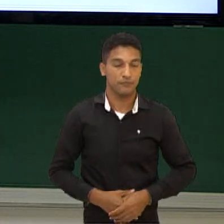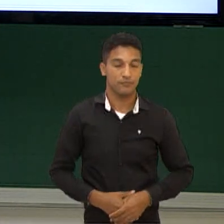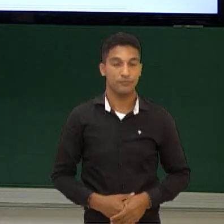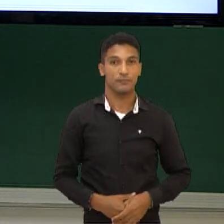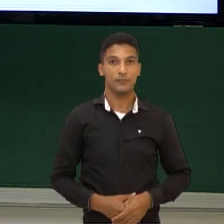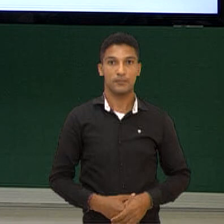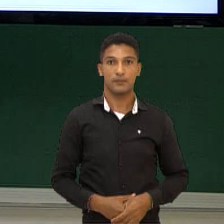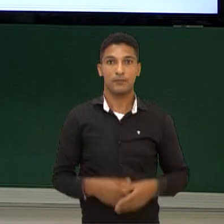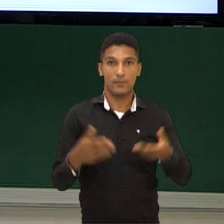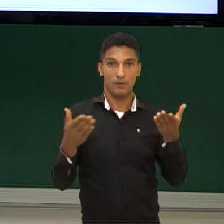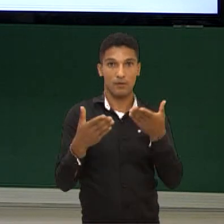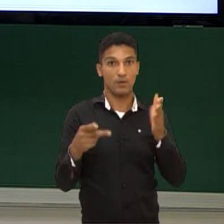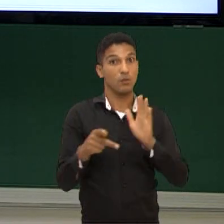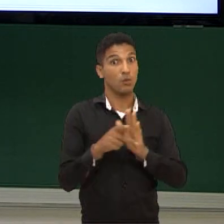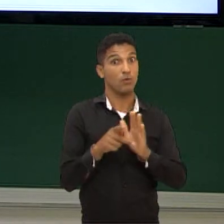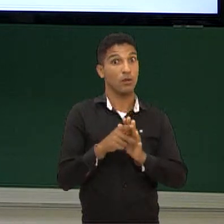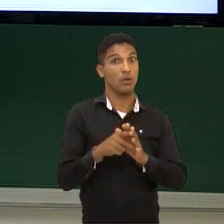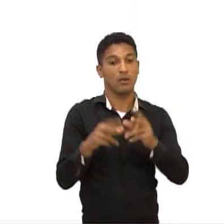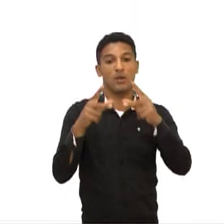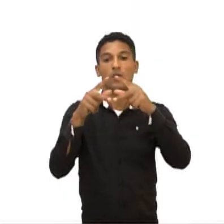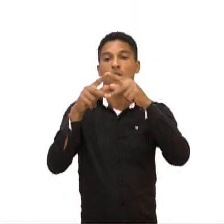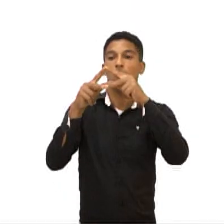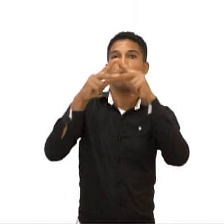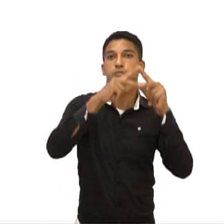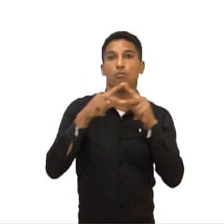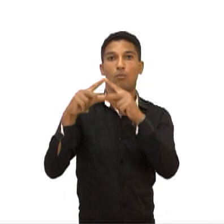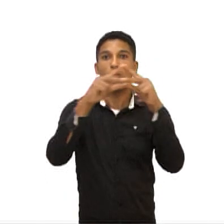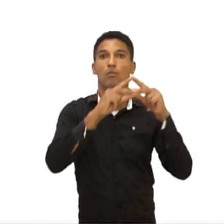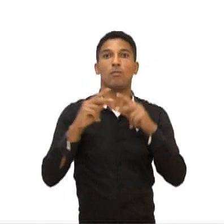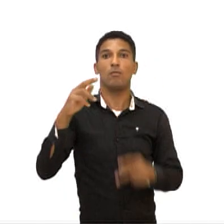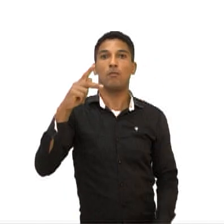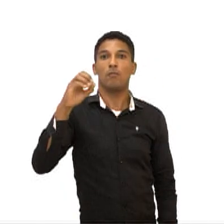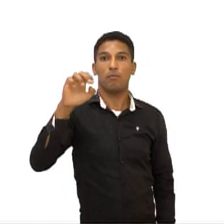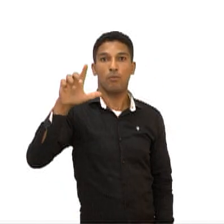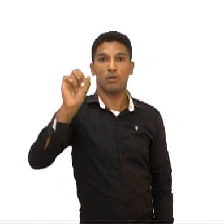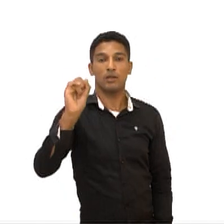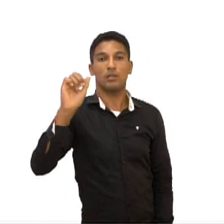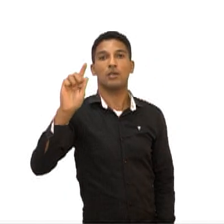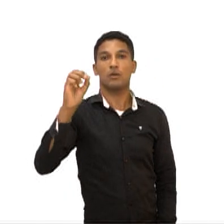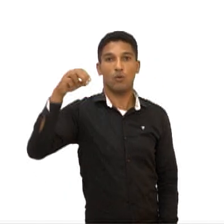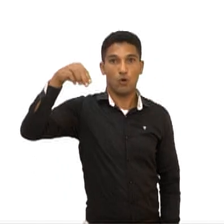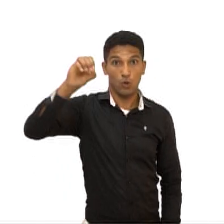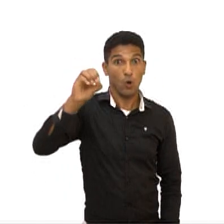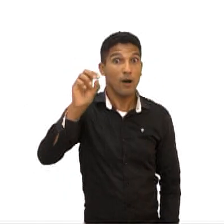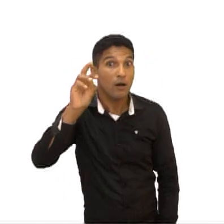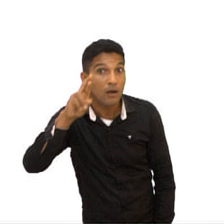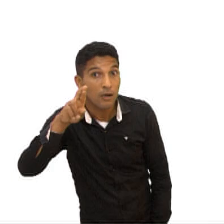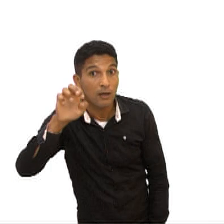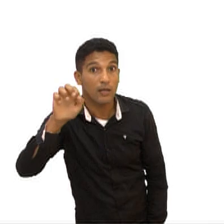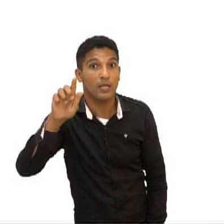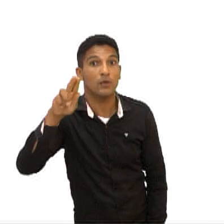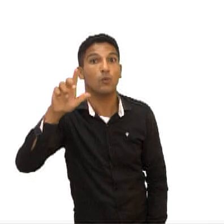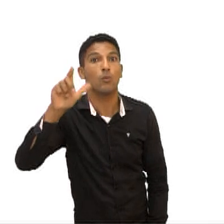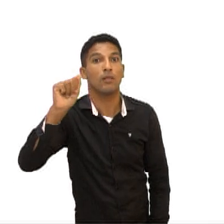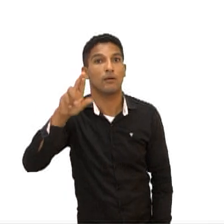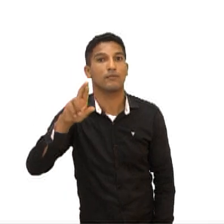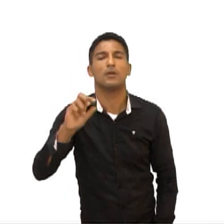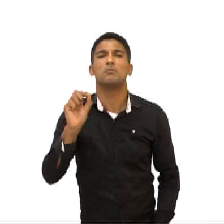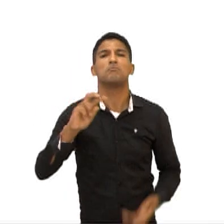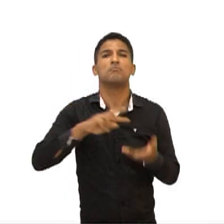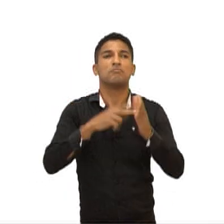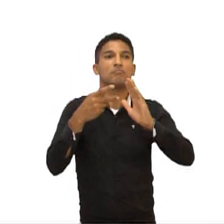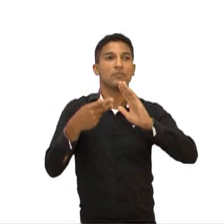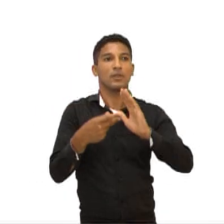é um polígono regular? Vamos relembrar um pouquinho? São aqueles que apresentam lados e